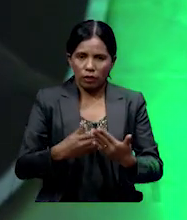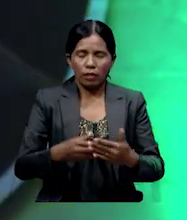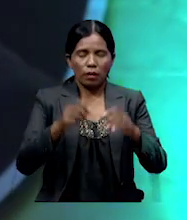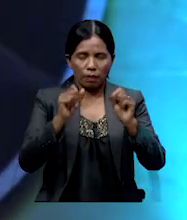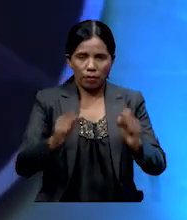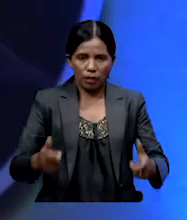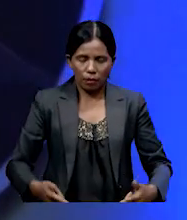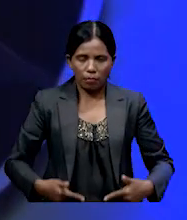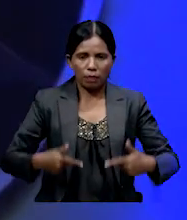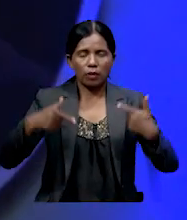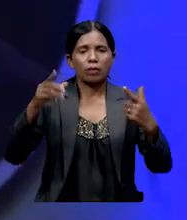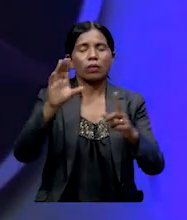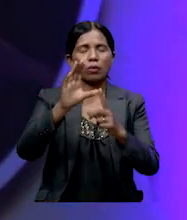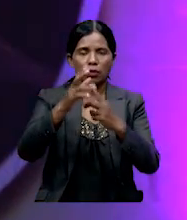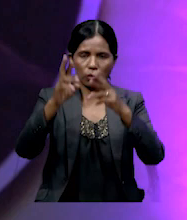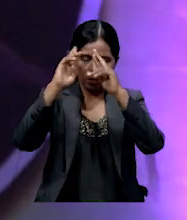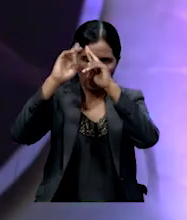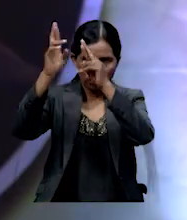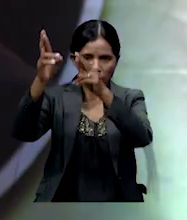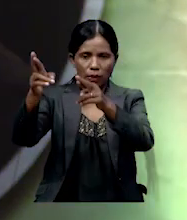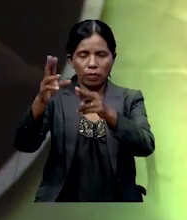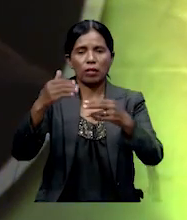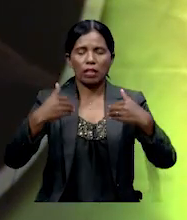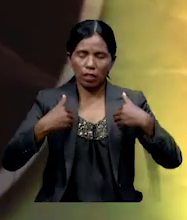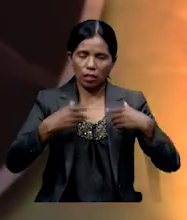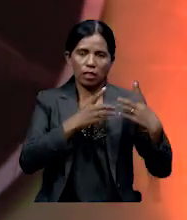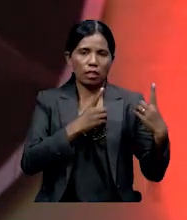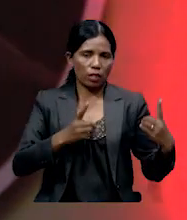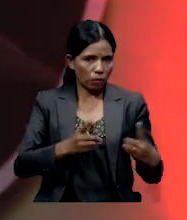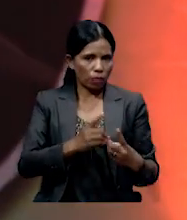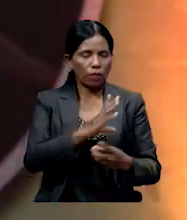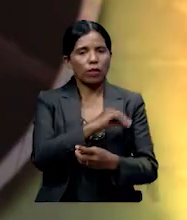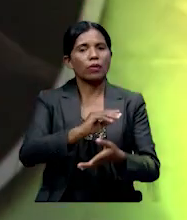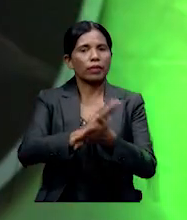e a cultura respeito malu e a domi o dame minha lara.